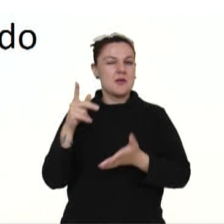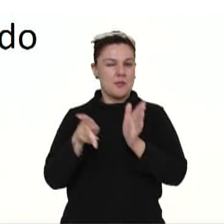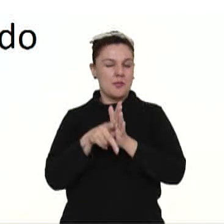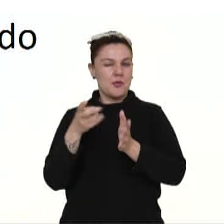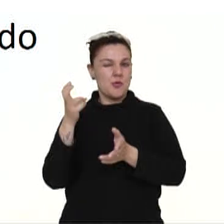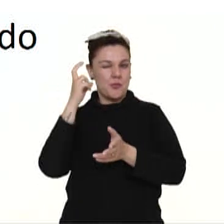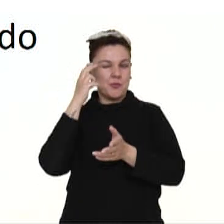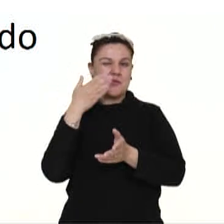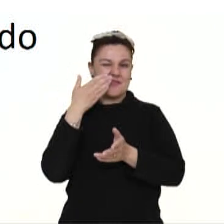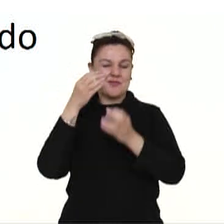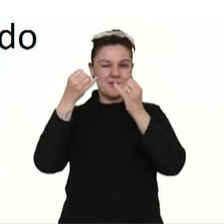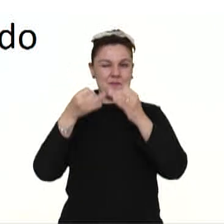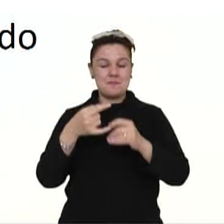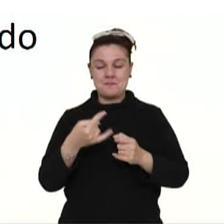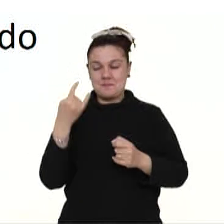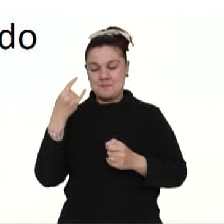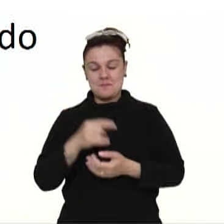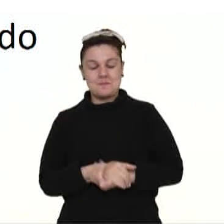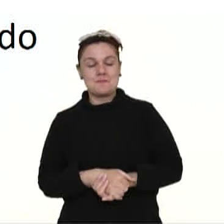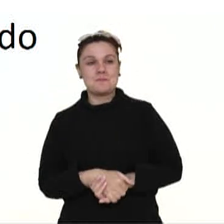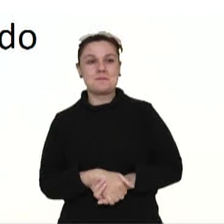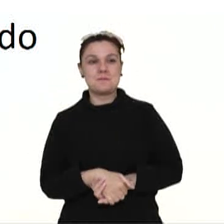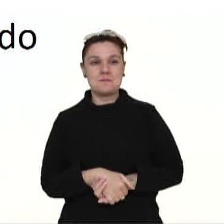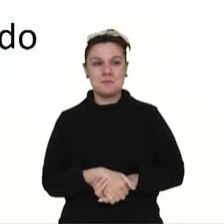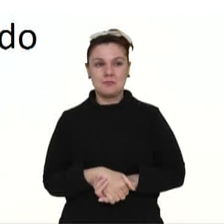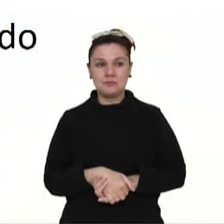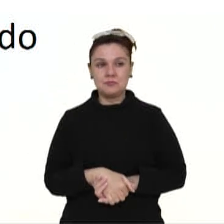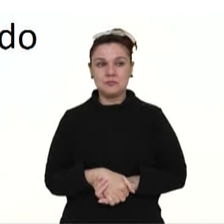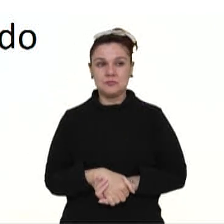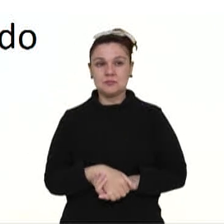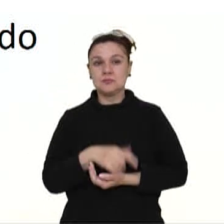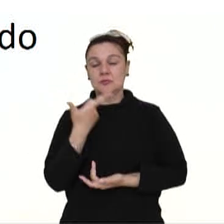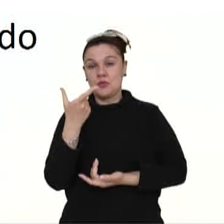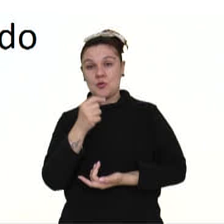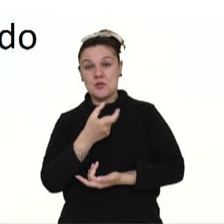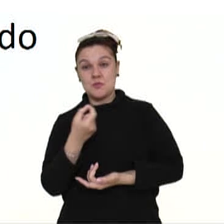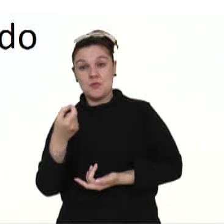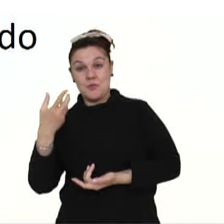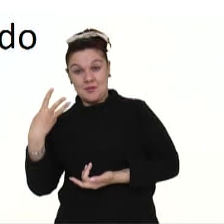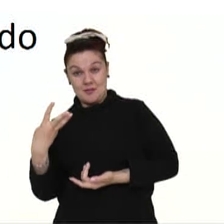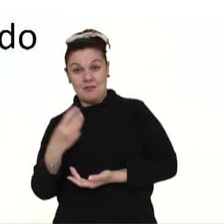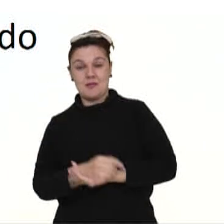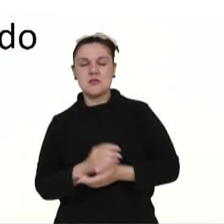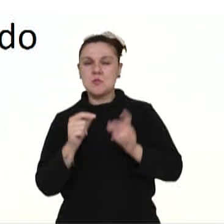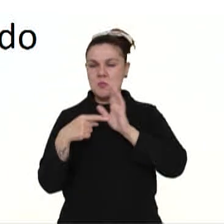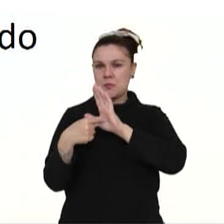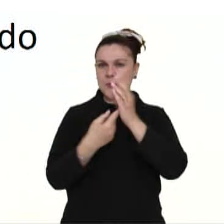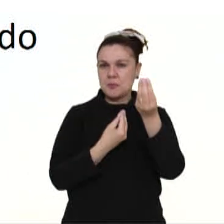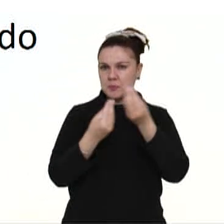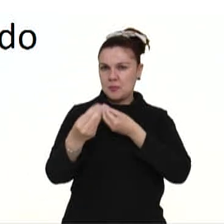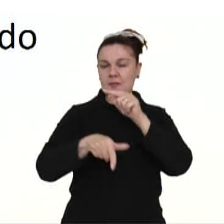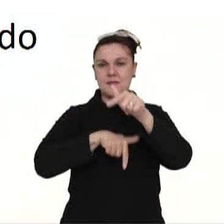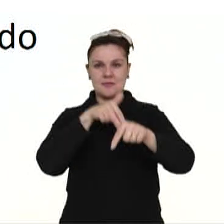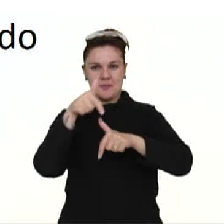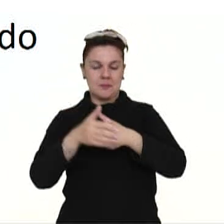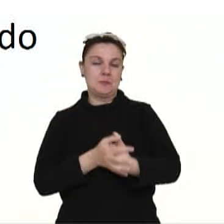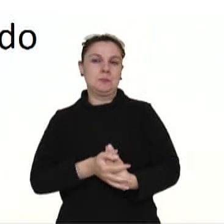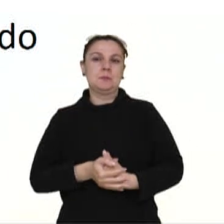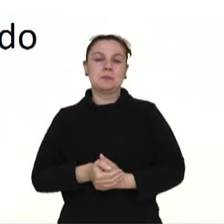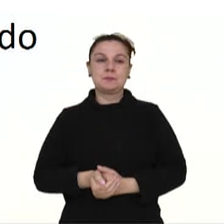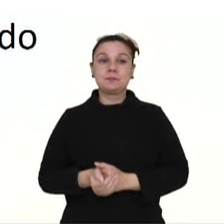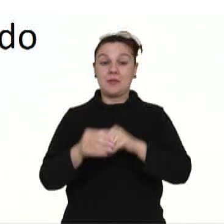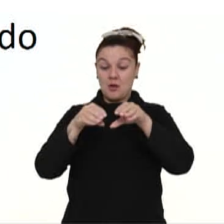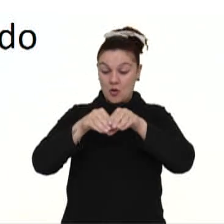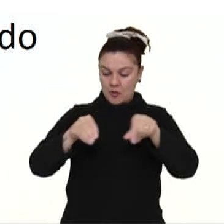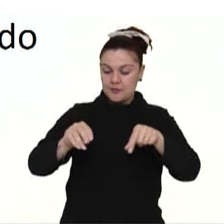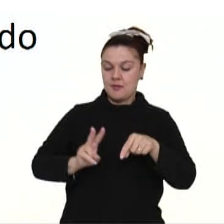cultural indígena, e representando, de 2003, representando um pouquinho como que é esse formato de trabalho. A terra